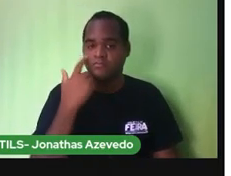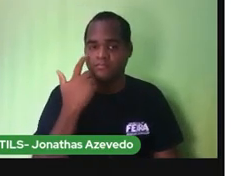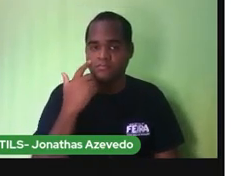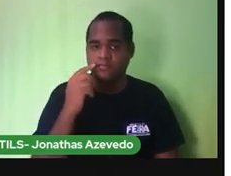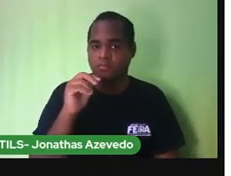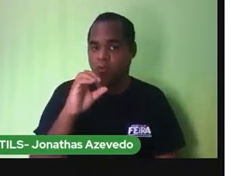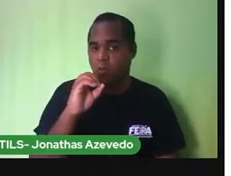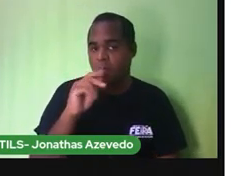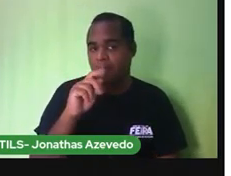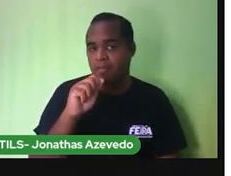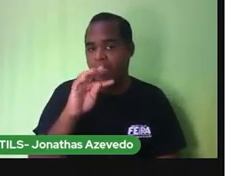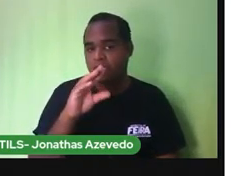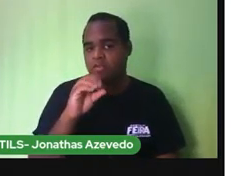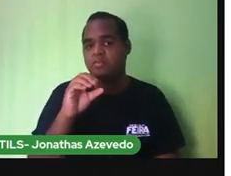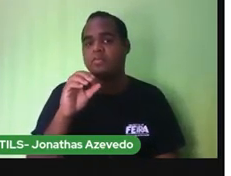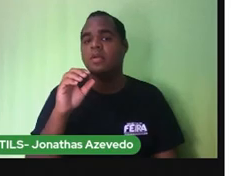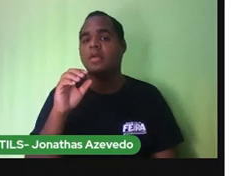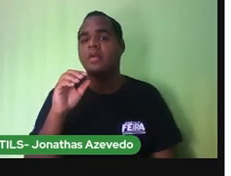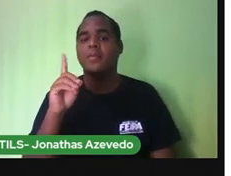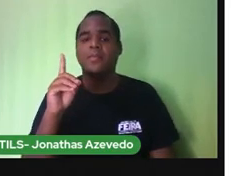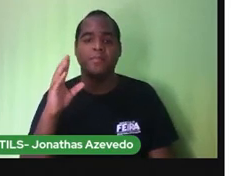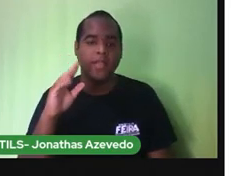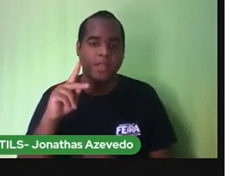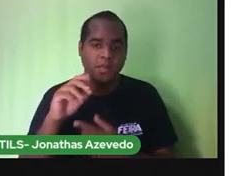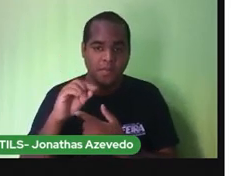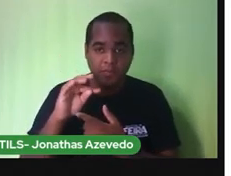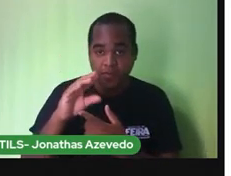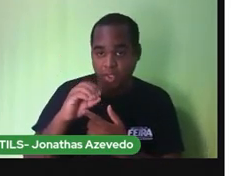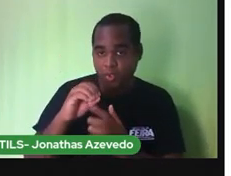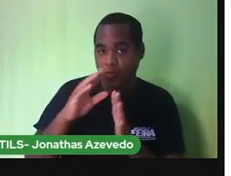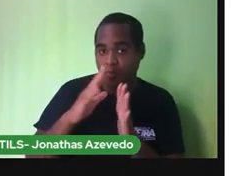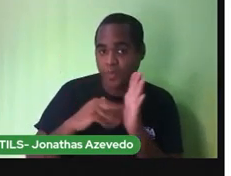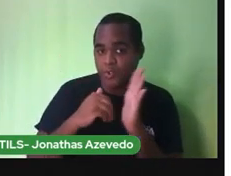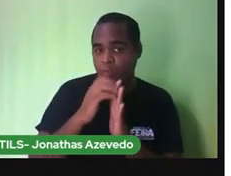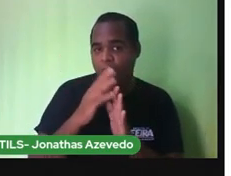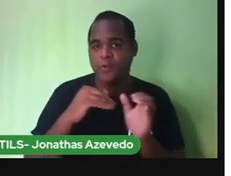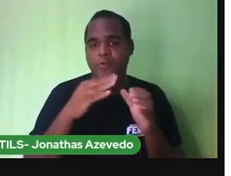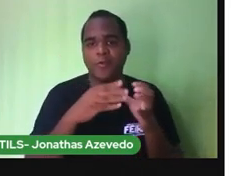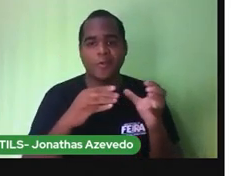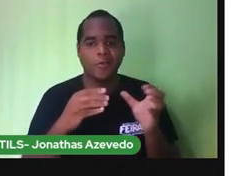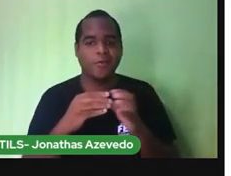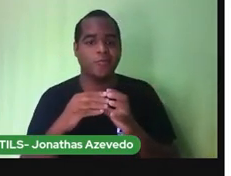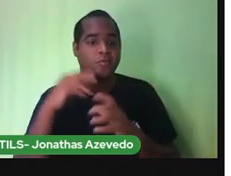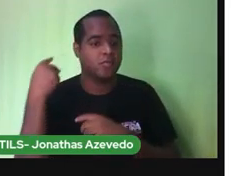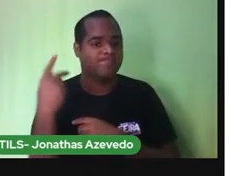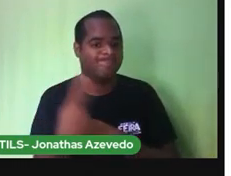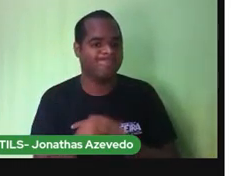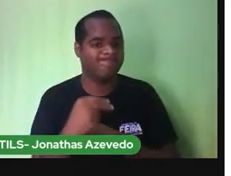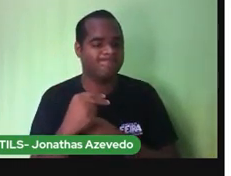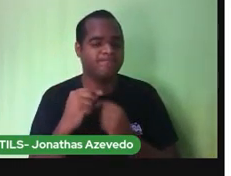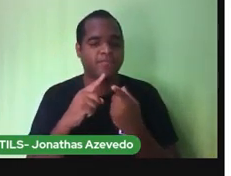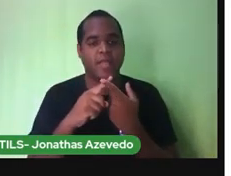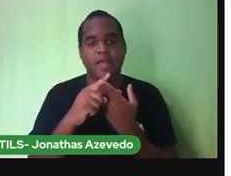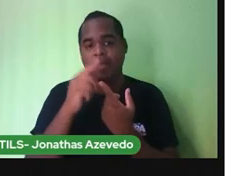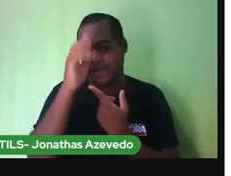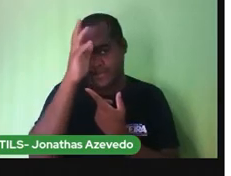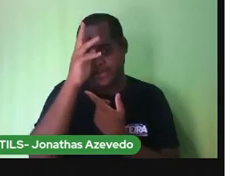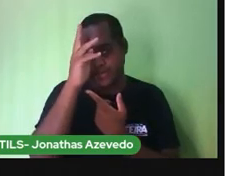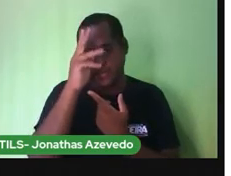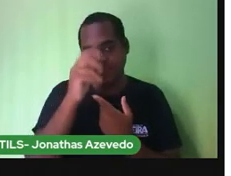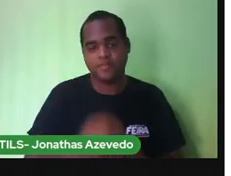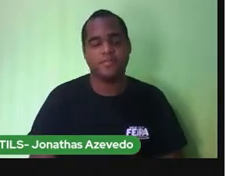pato pateta pintou o caneco surrou a galinha Olha